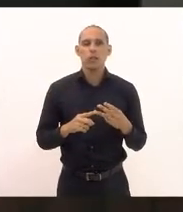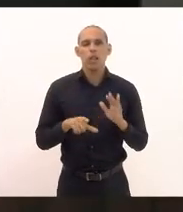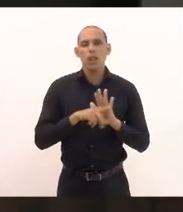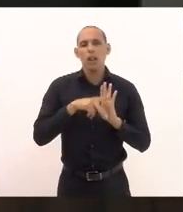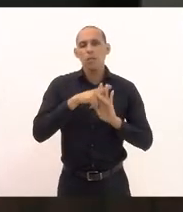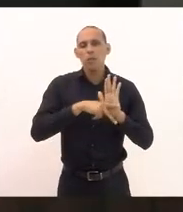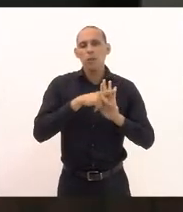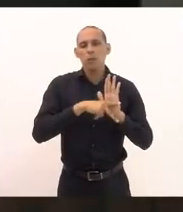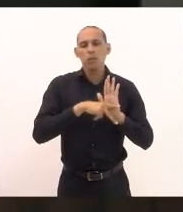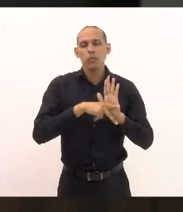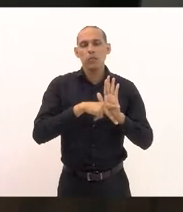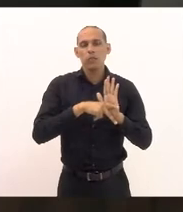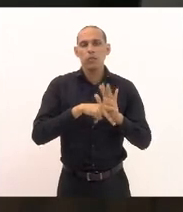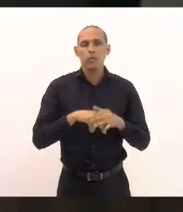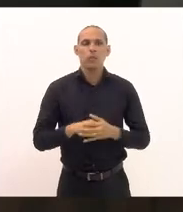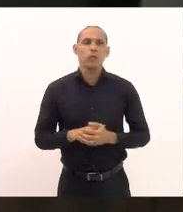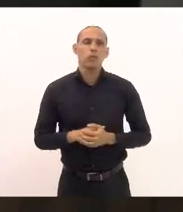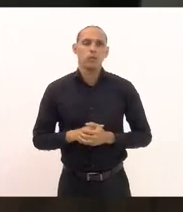projeto de lei